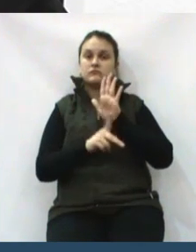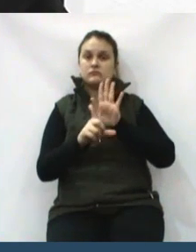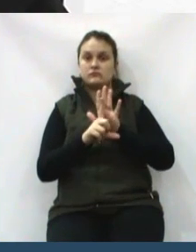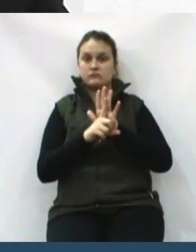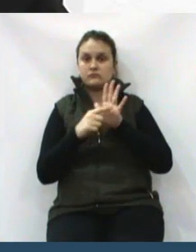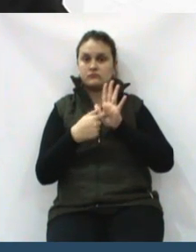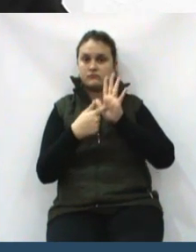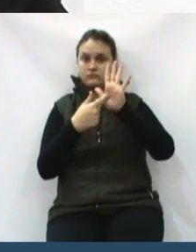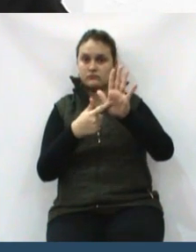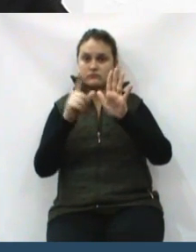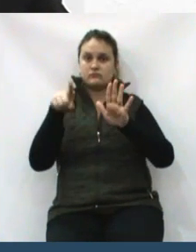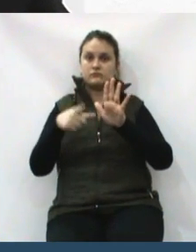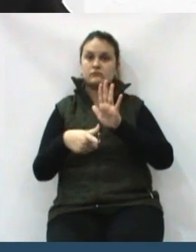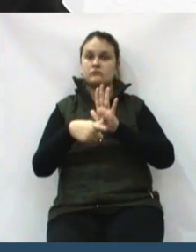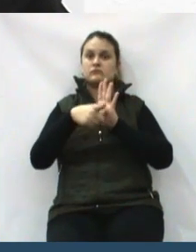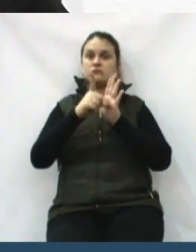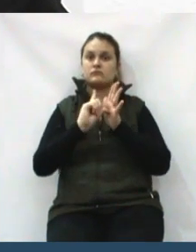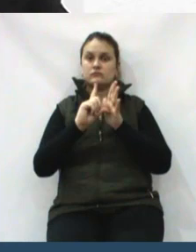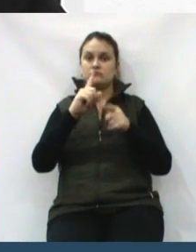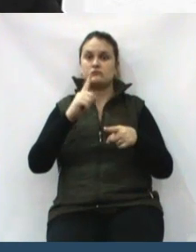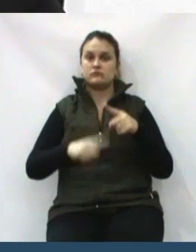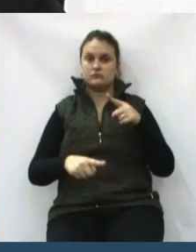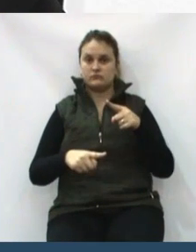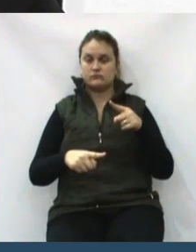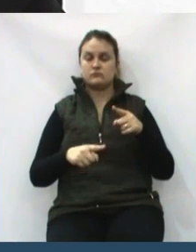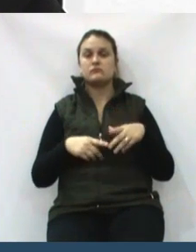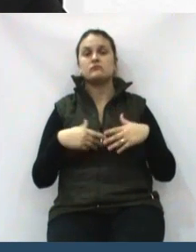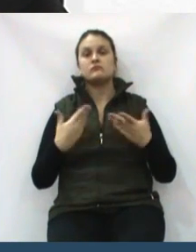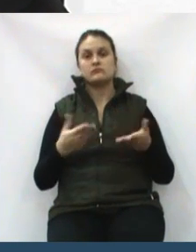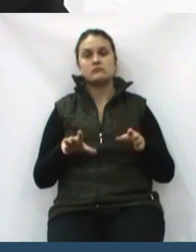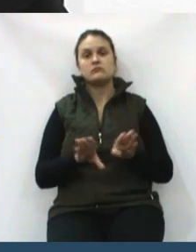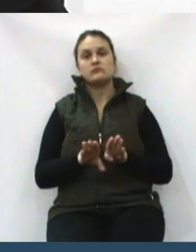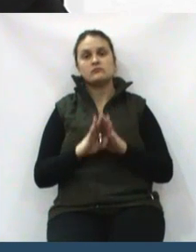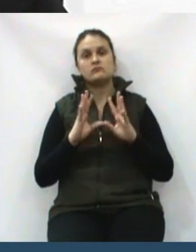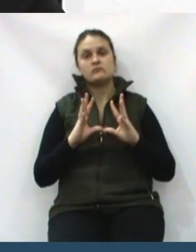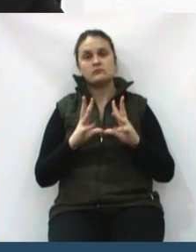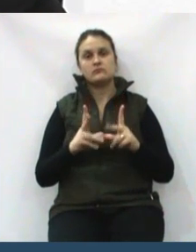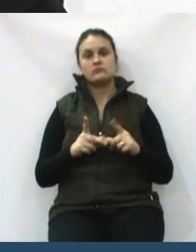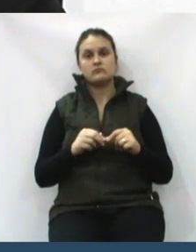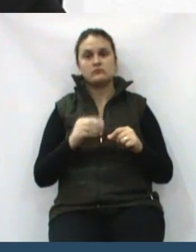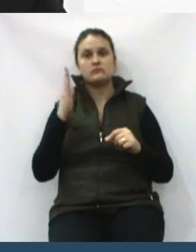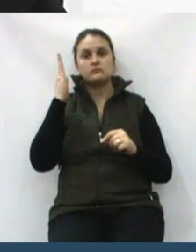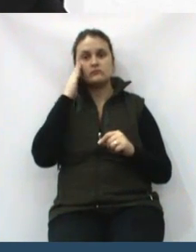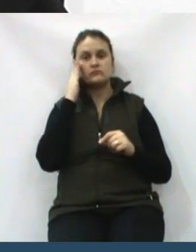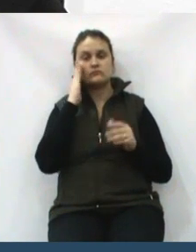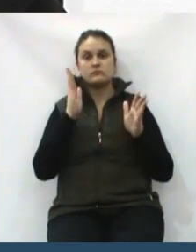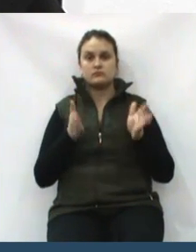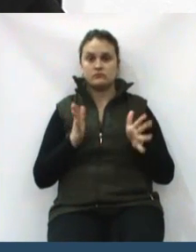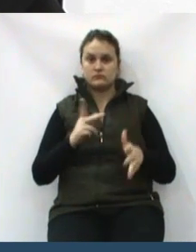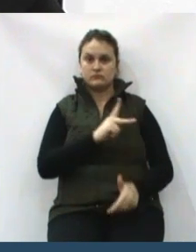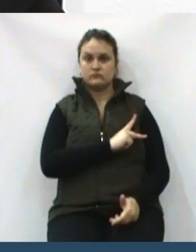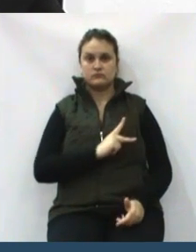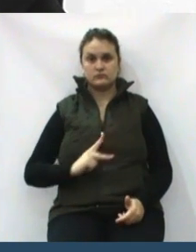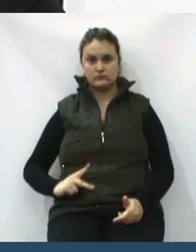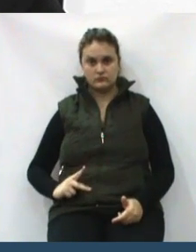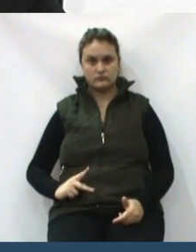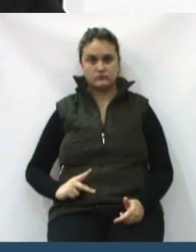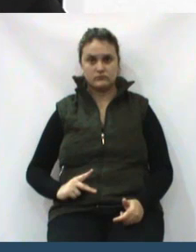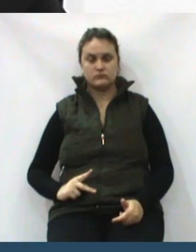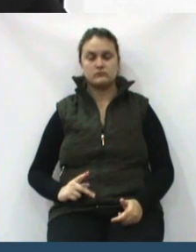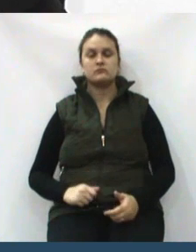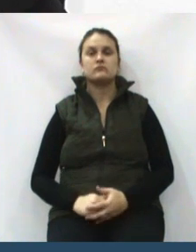é anterior a esta proibição. E todos sabemos que o atual presidente